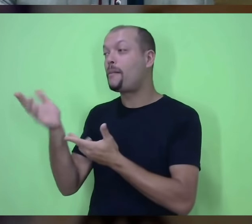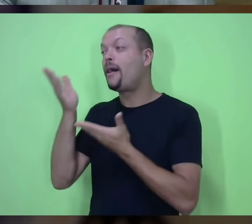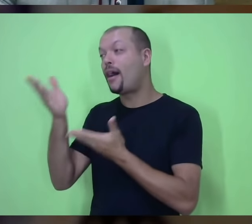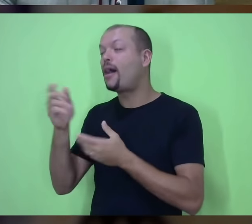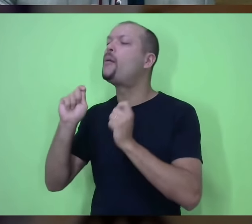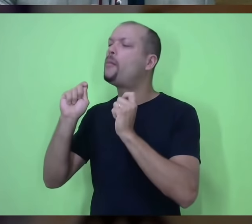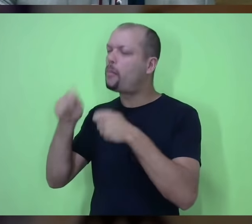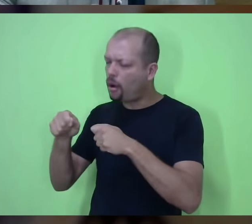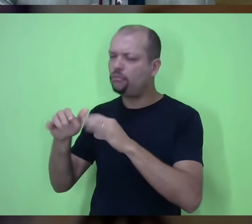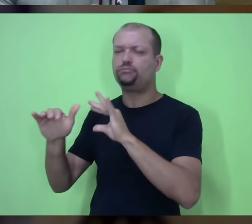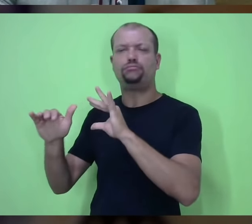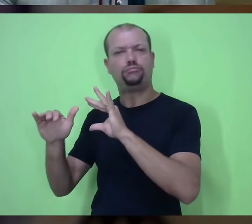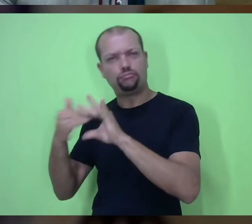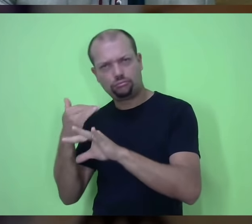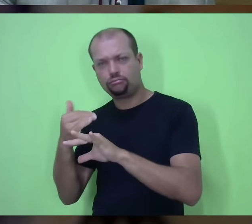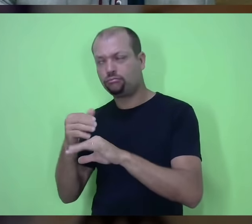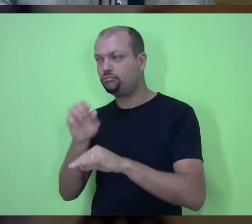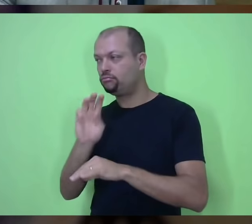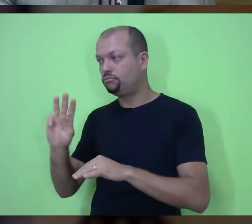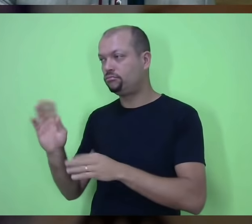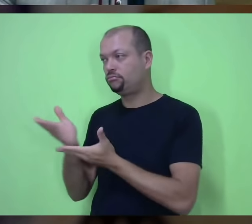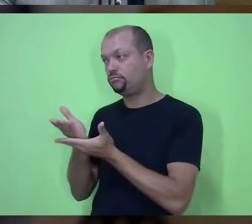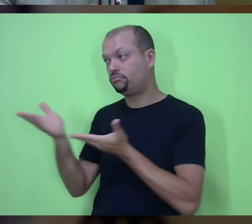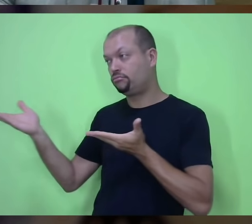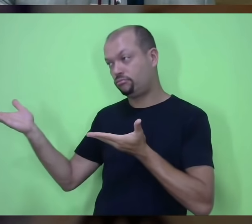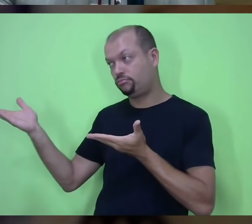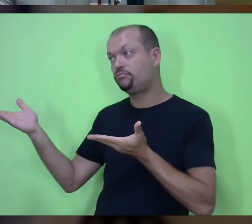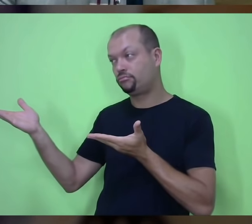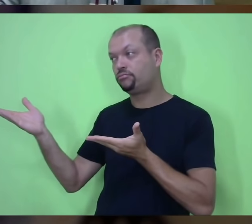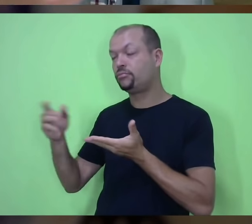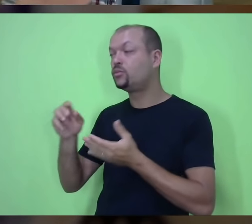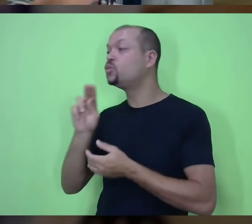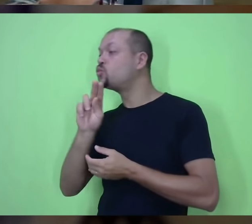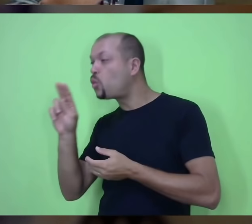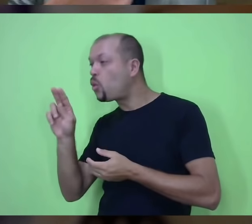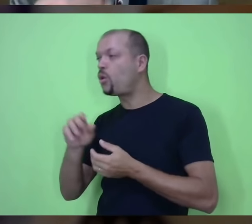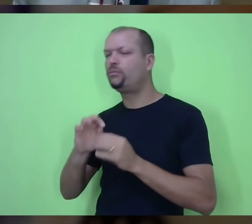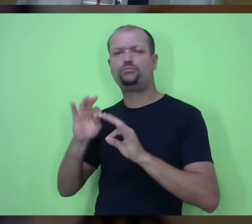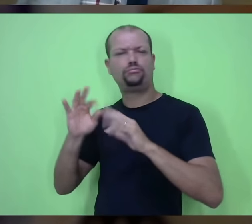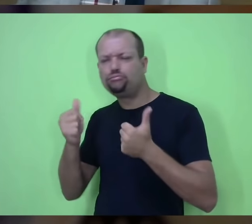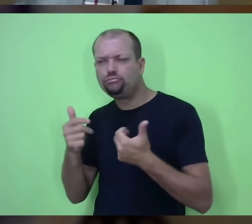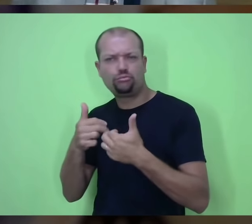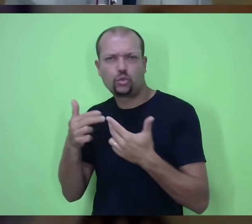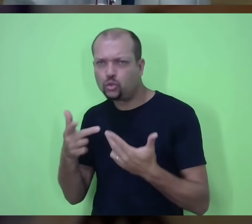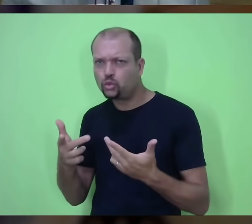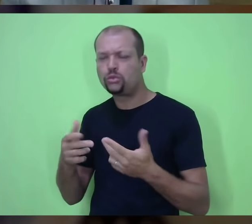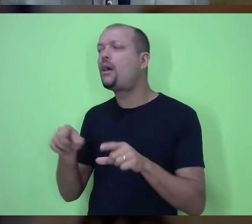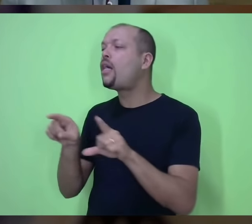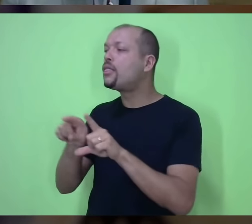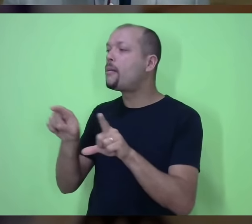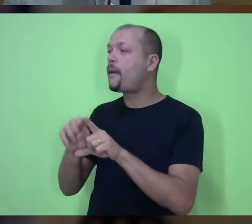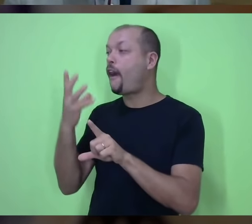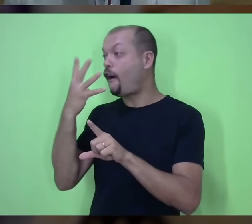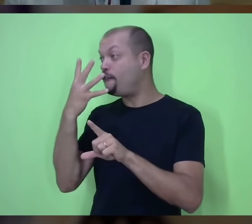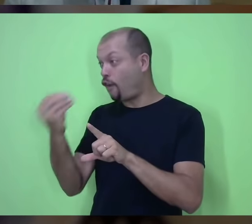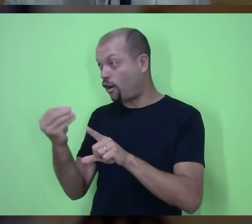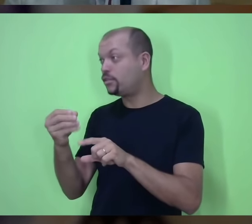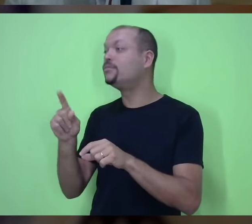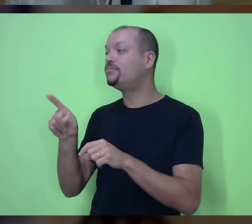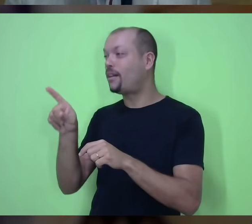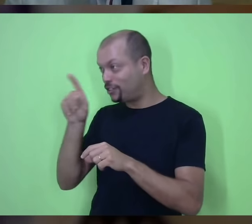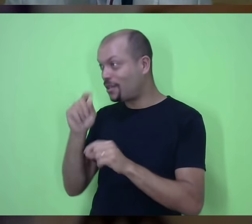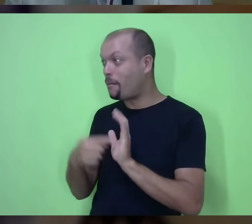irmã Ruth, entre em contato conosco através desse e-mail, mande aí o seu nome, uma pequena foto do seu RG para comprovar